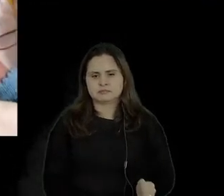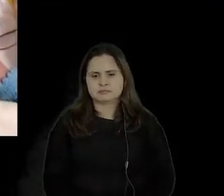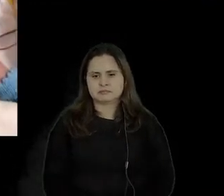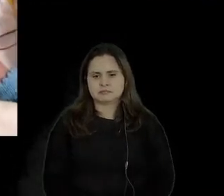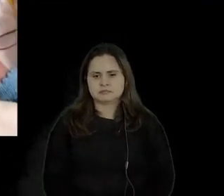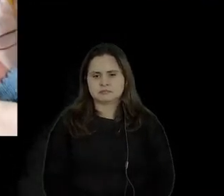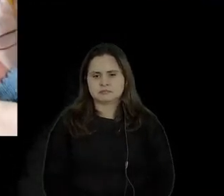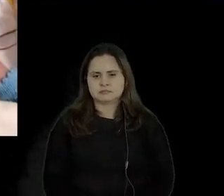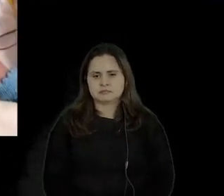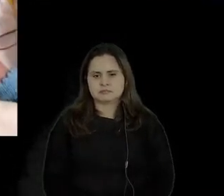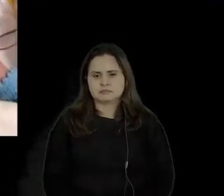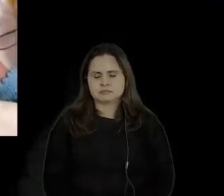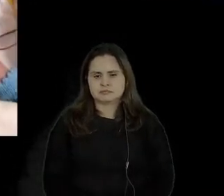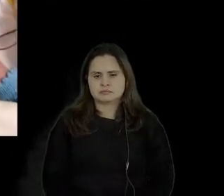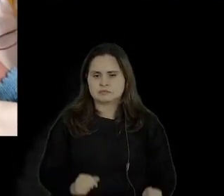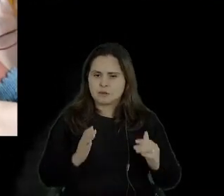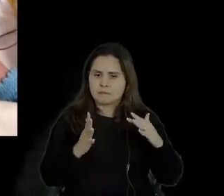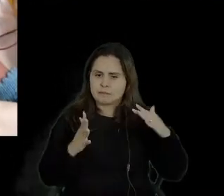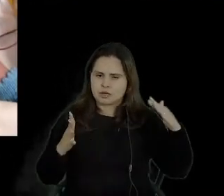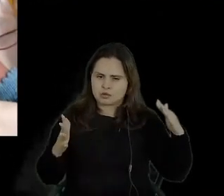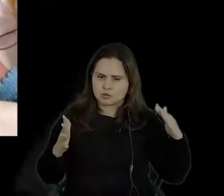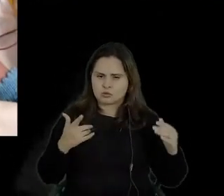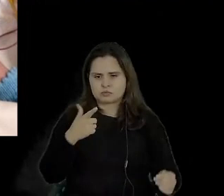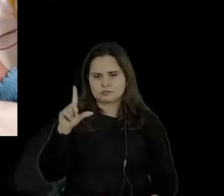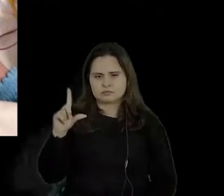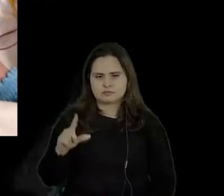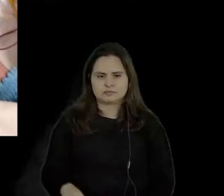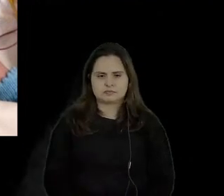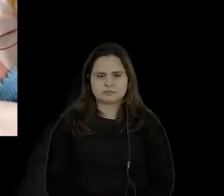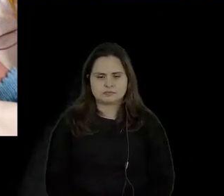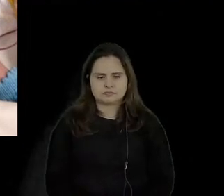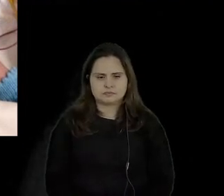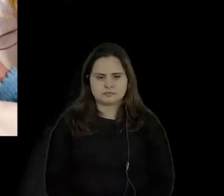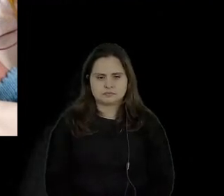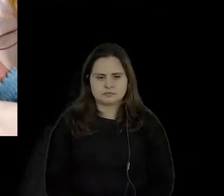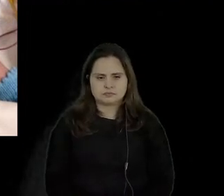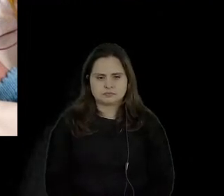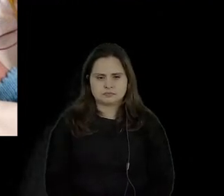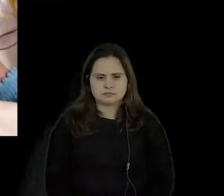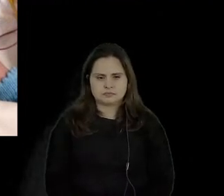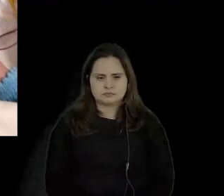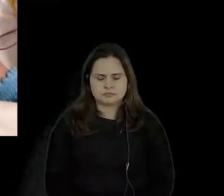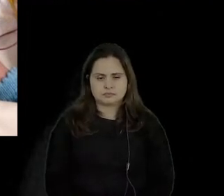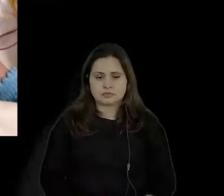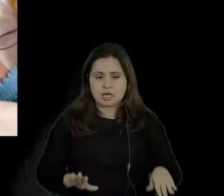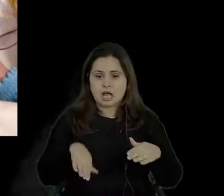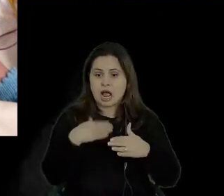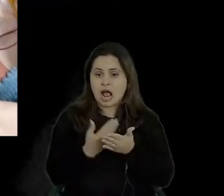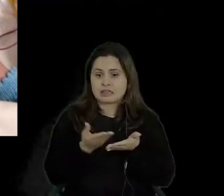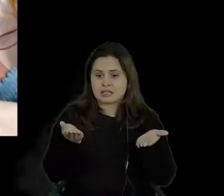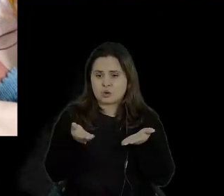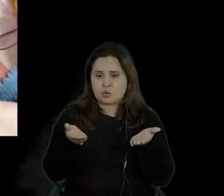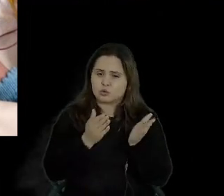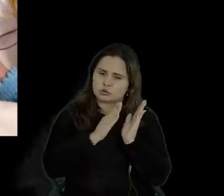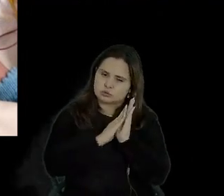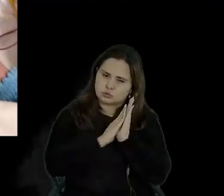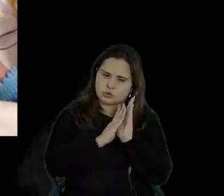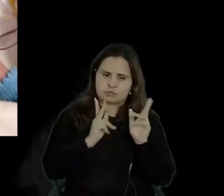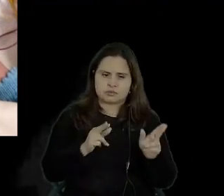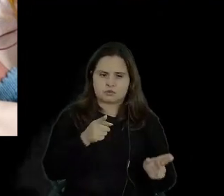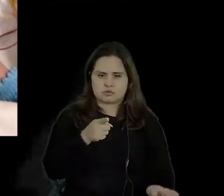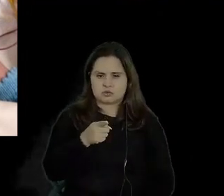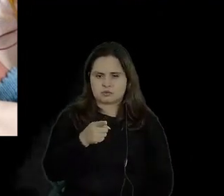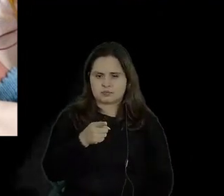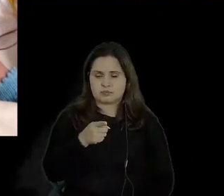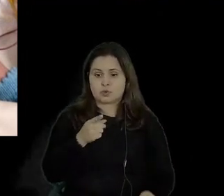Esse ele um pouquinho maiorzinho, próxima. E esse, até hoje ele dorme desse jeito. Ele está ótimo, tá,